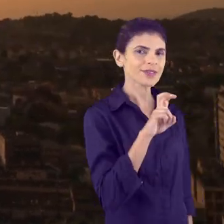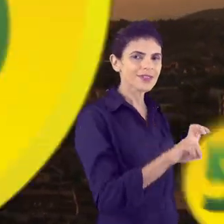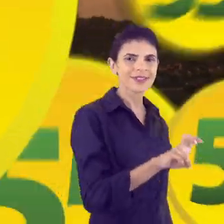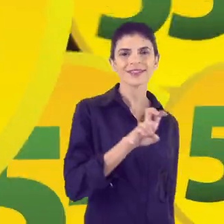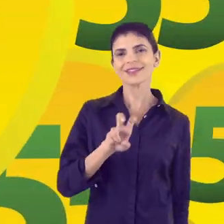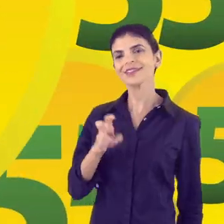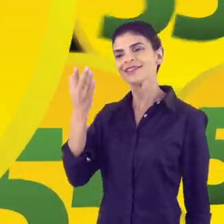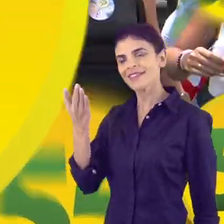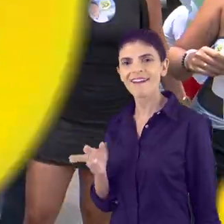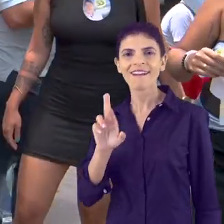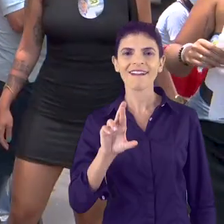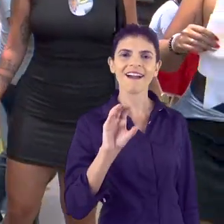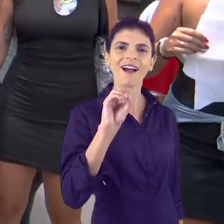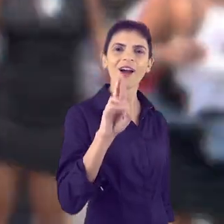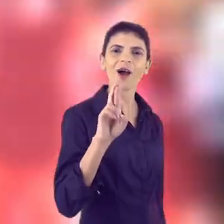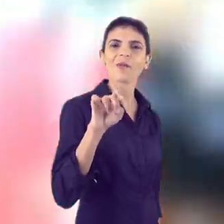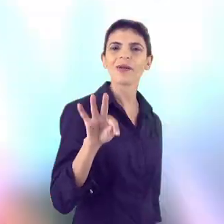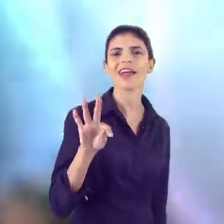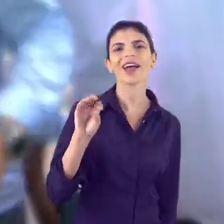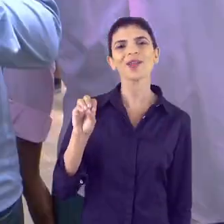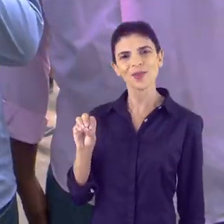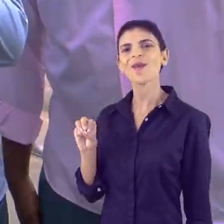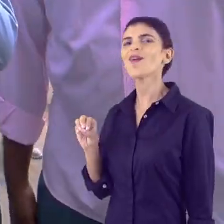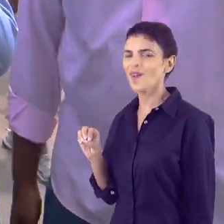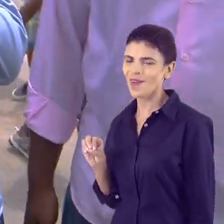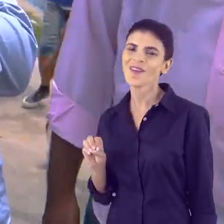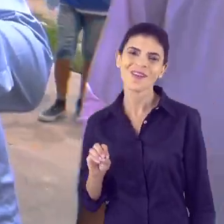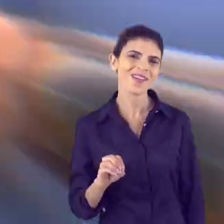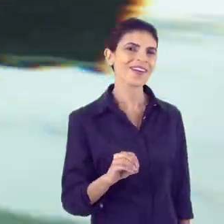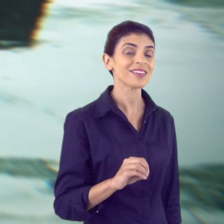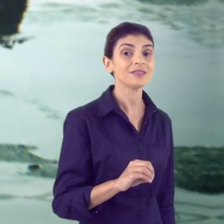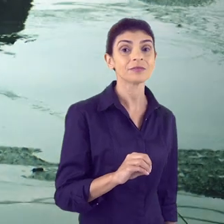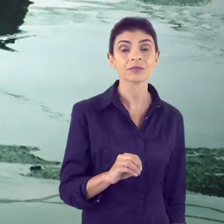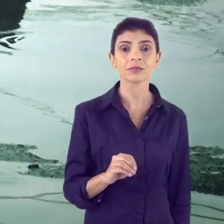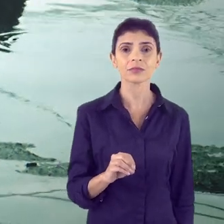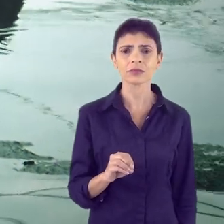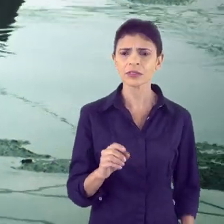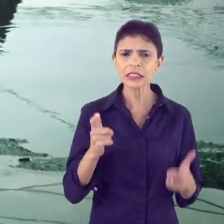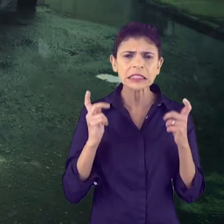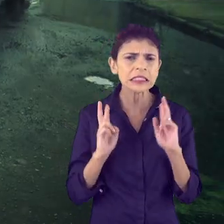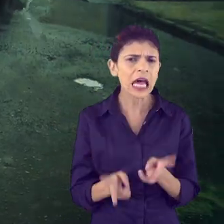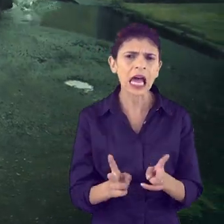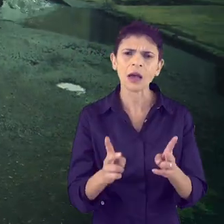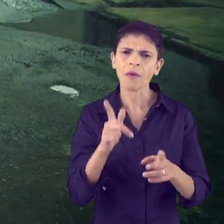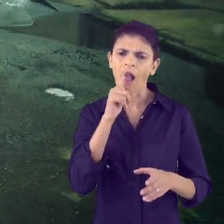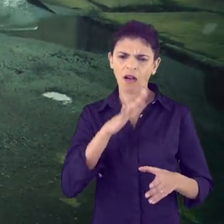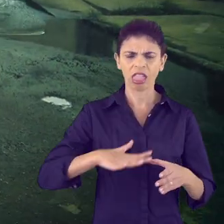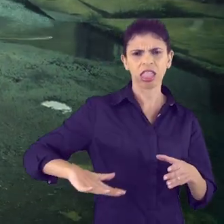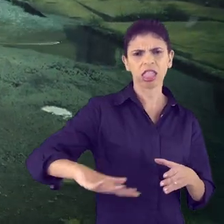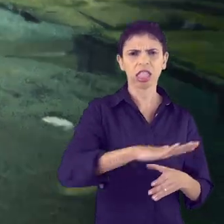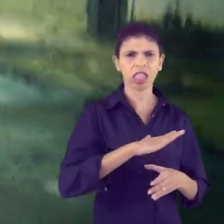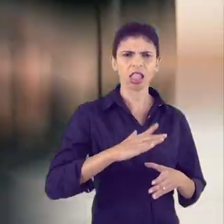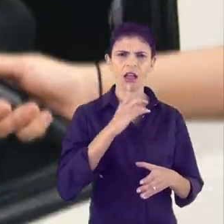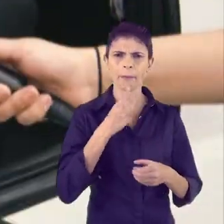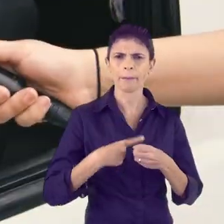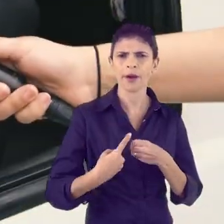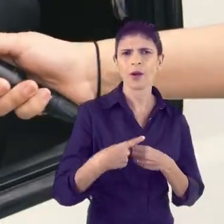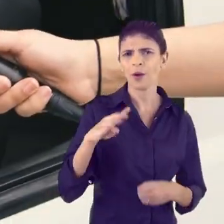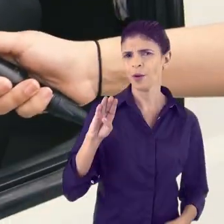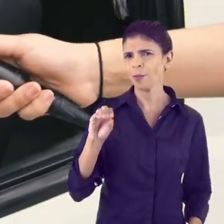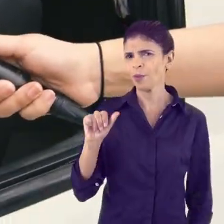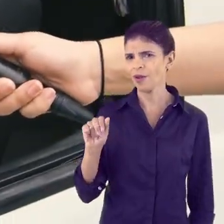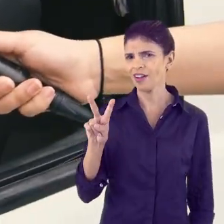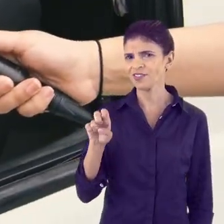55 para prefeito. 55. Roberto Sara é o meu. E sempre alagou, rapaz. Aqui, Boa Vista ali, é,